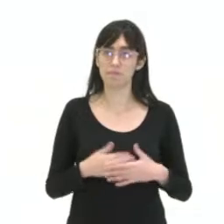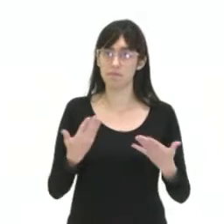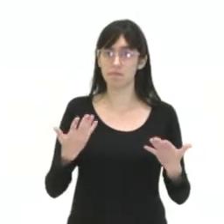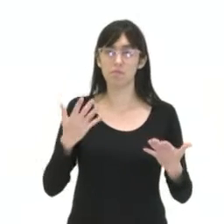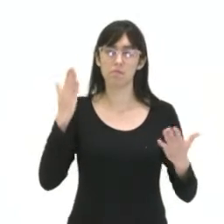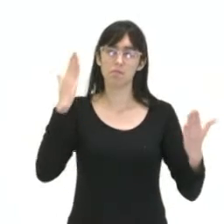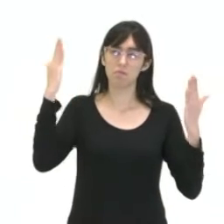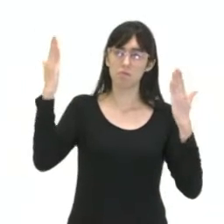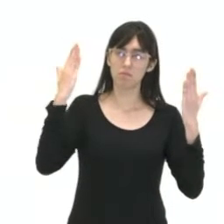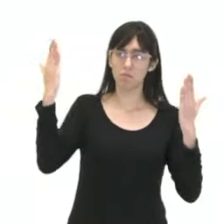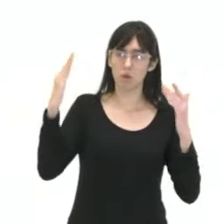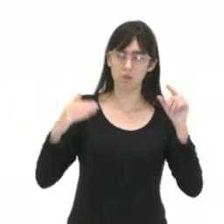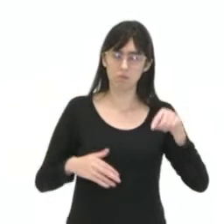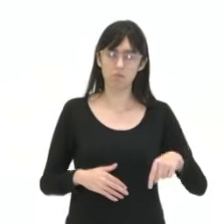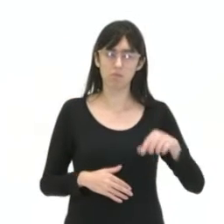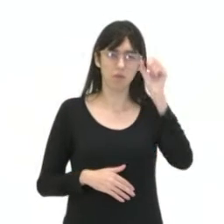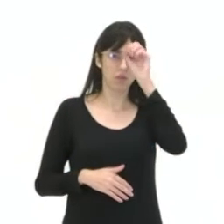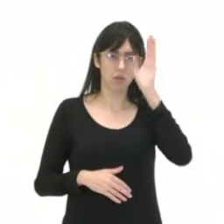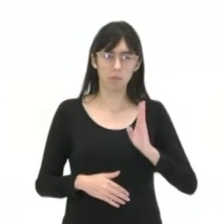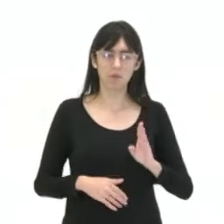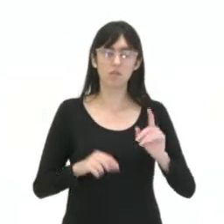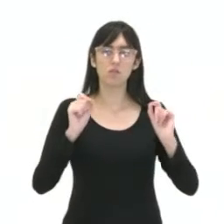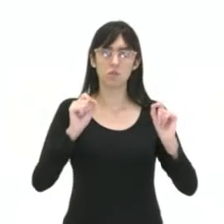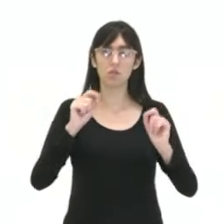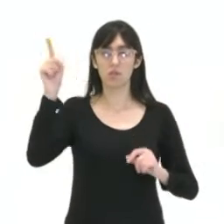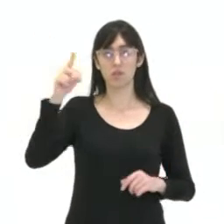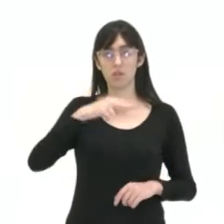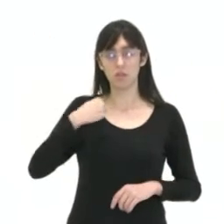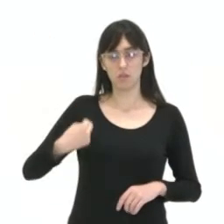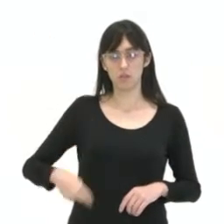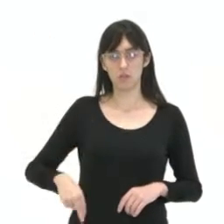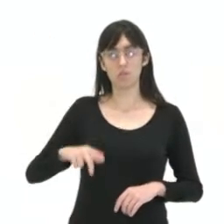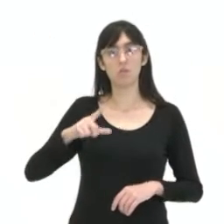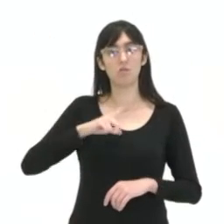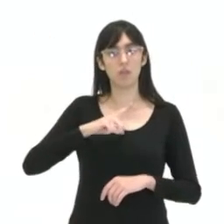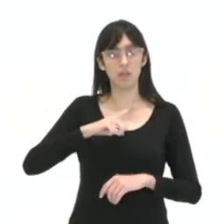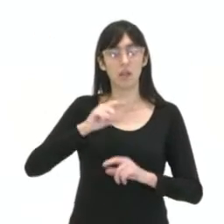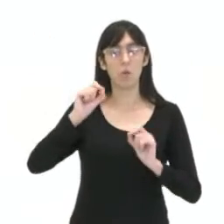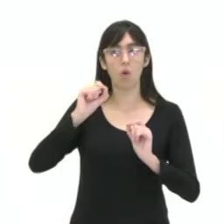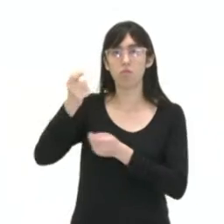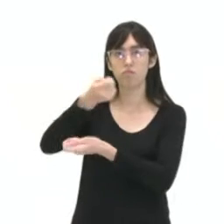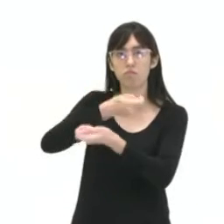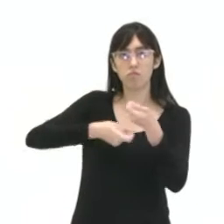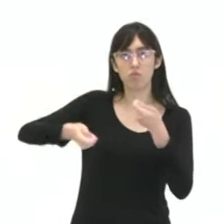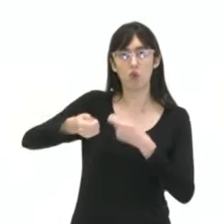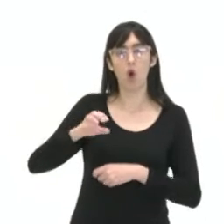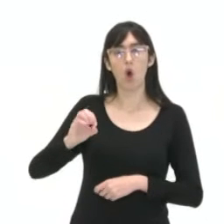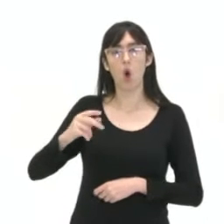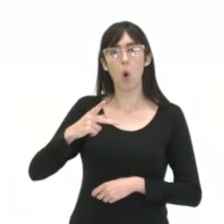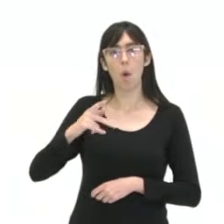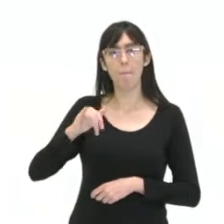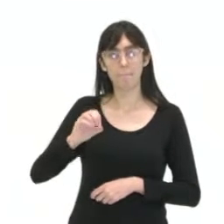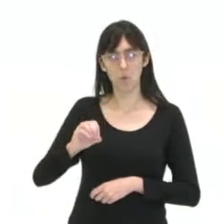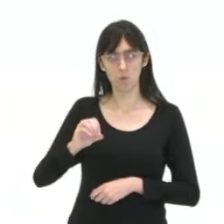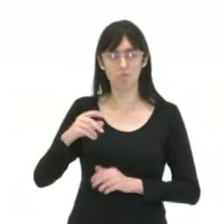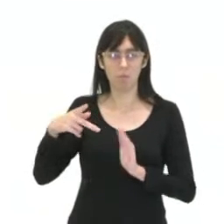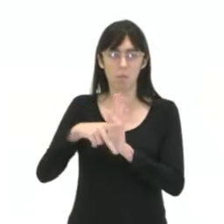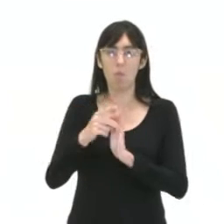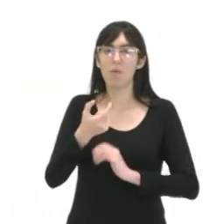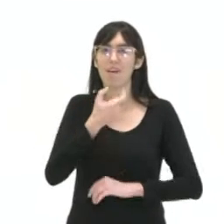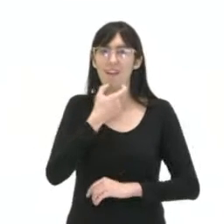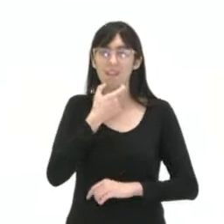com o Brasil, à medida que a China teve o comércio de ópio feito pela Inglaterra, no Brasil nós tivemos